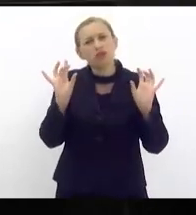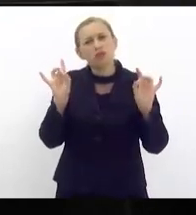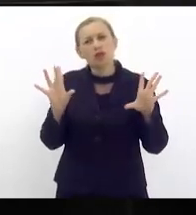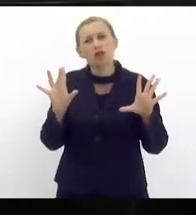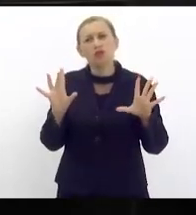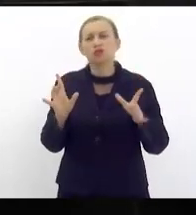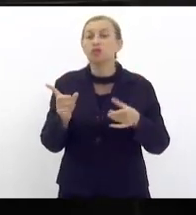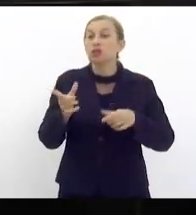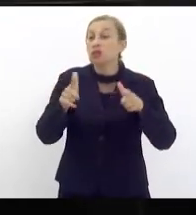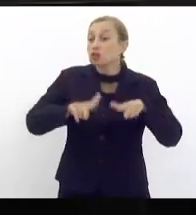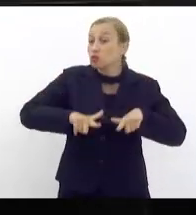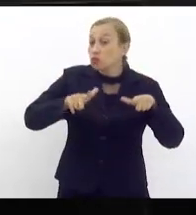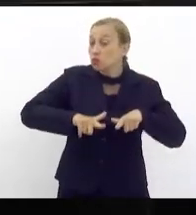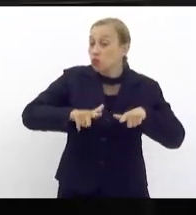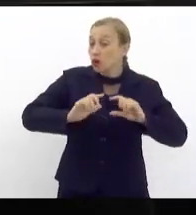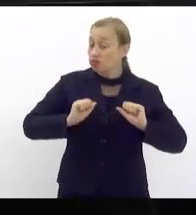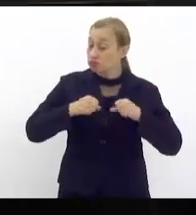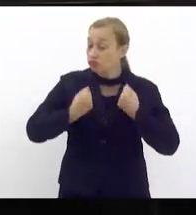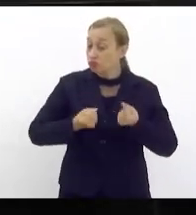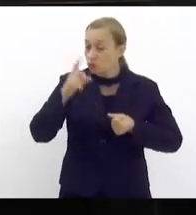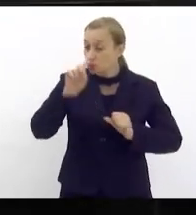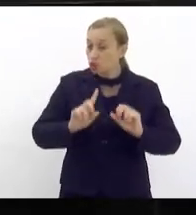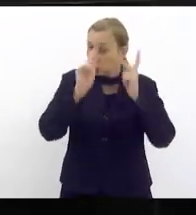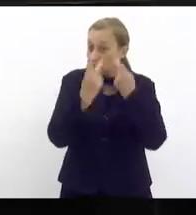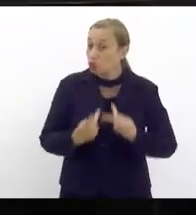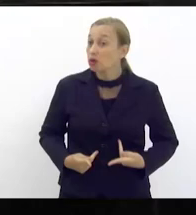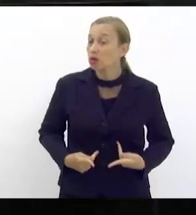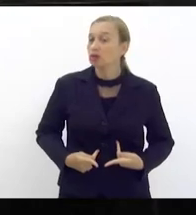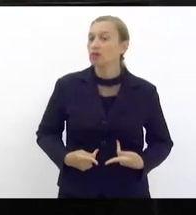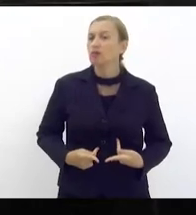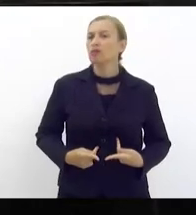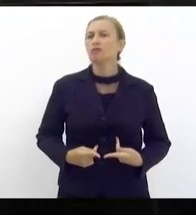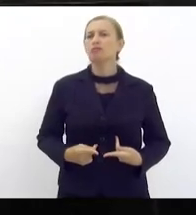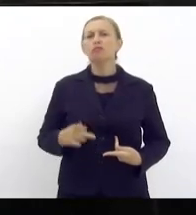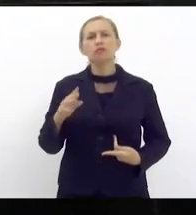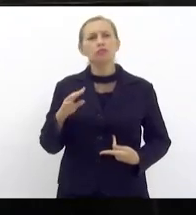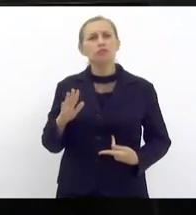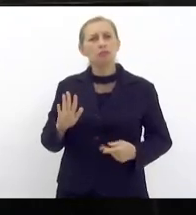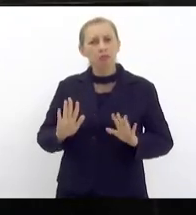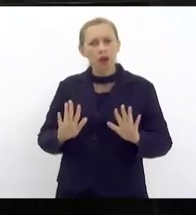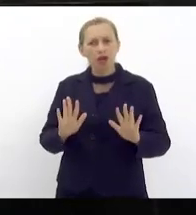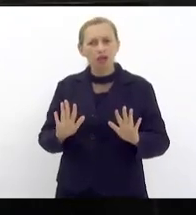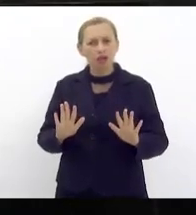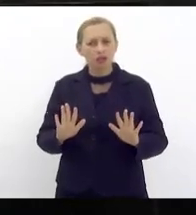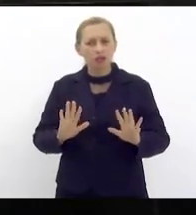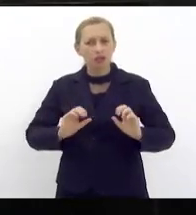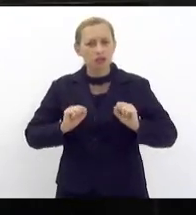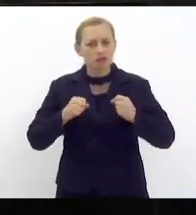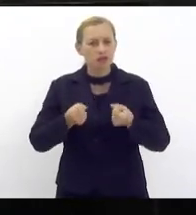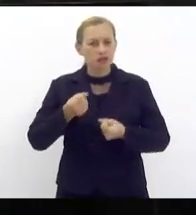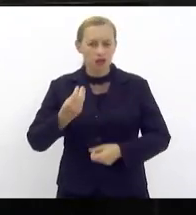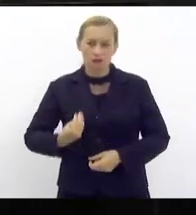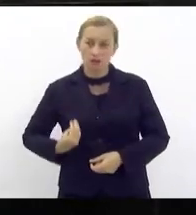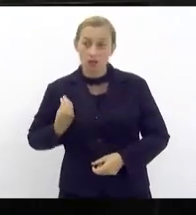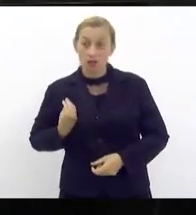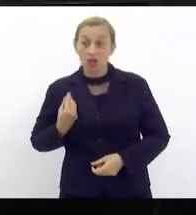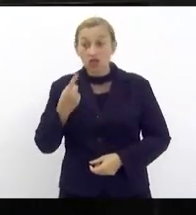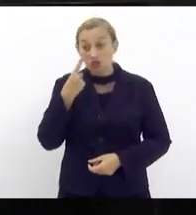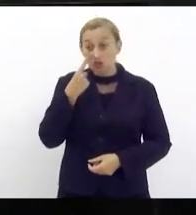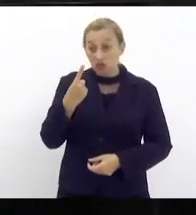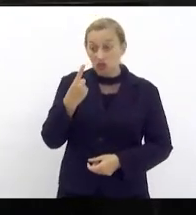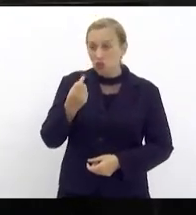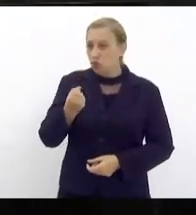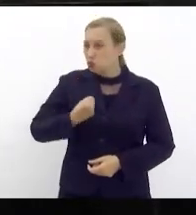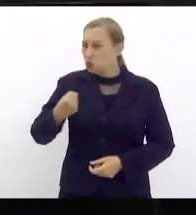nesse lugar de defensora dos Direitos Humanos Mas acima de tudo de defensora da vida a gente viu o número